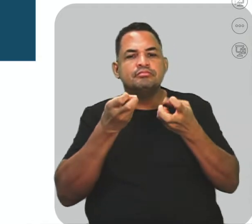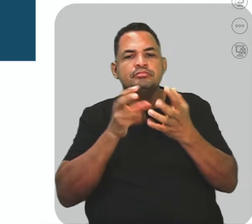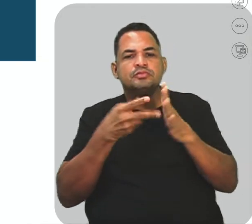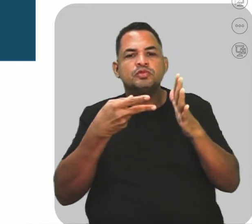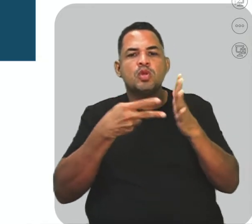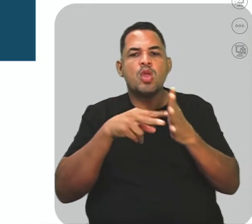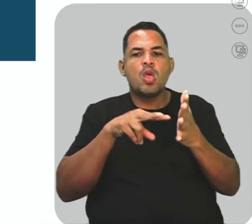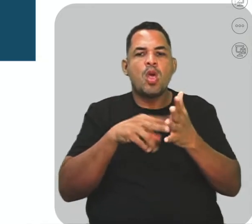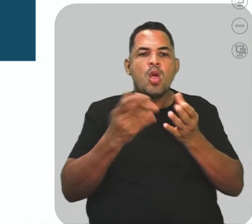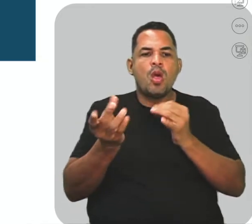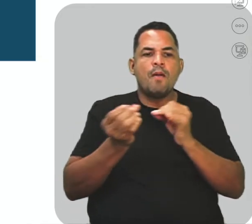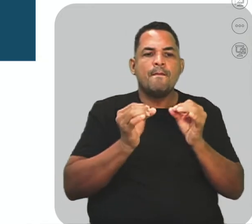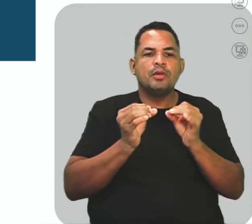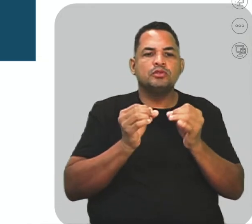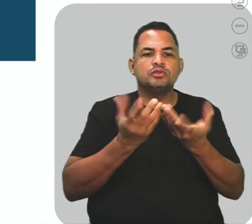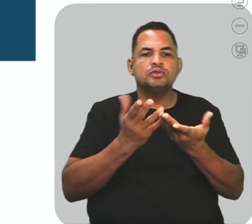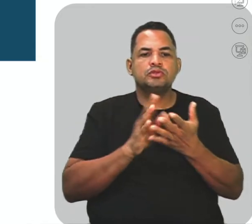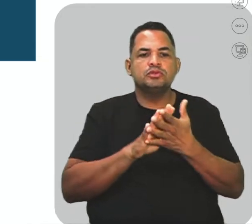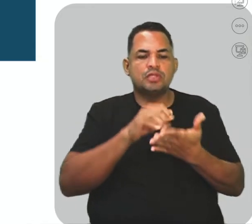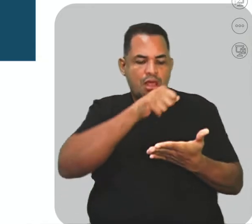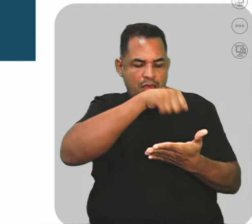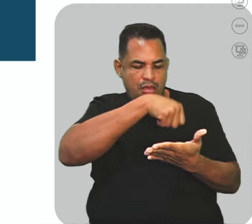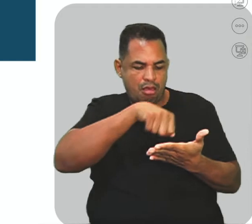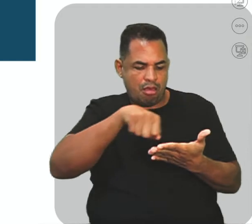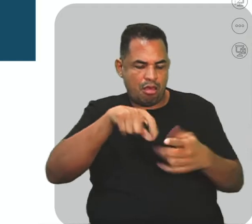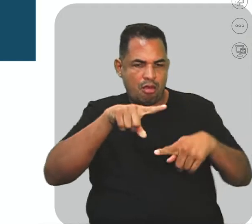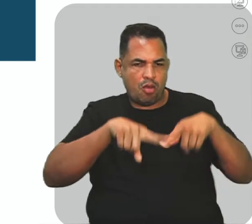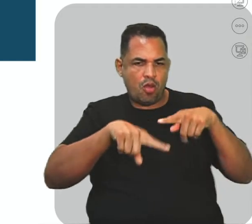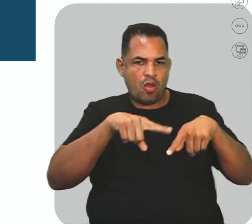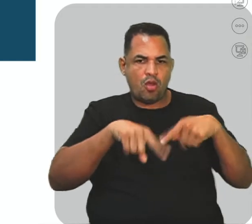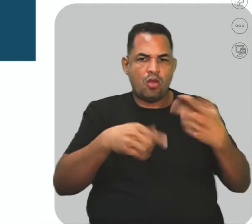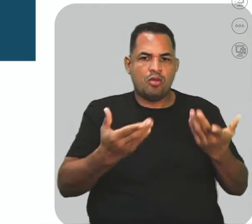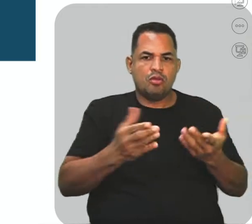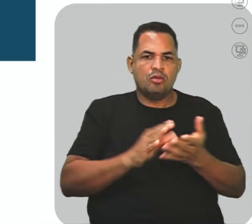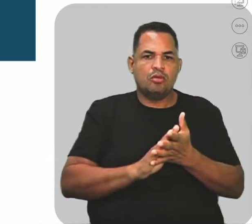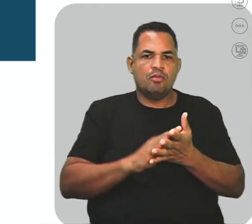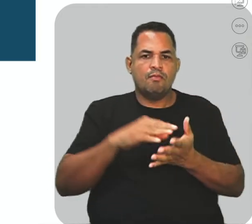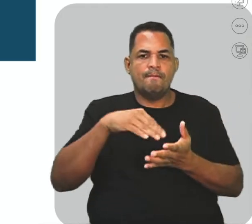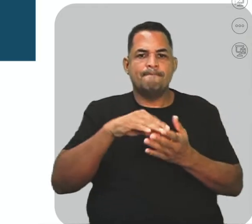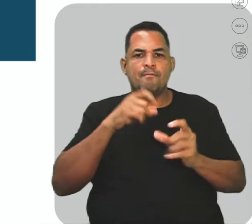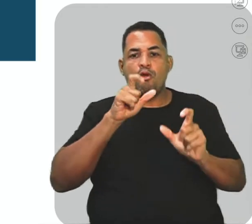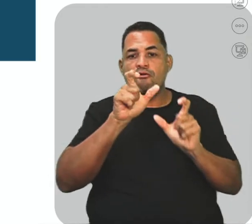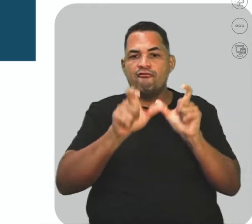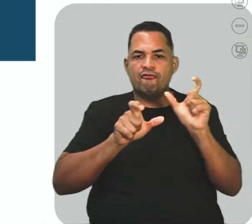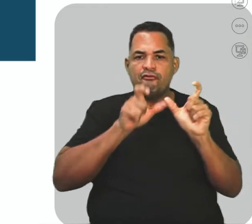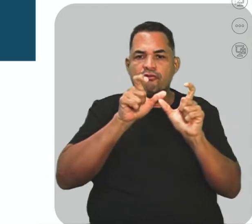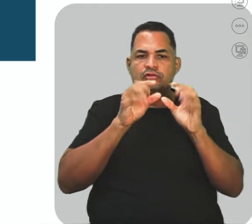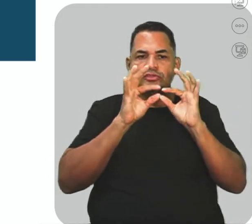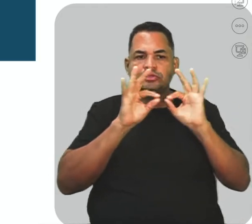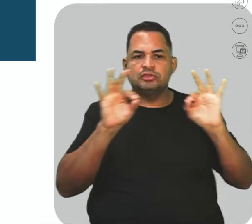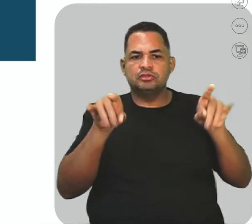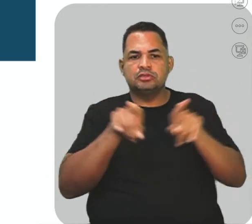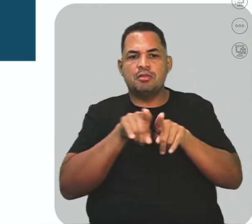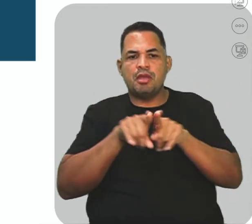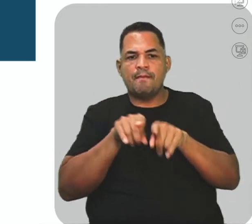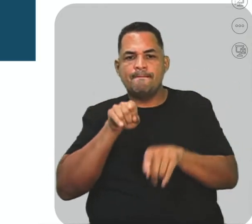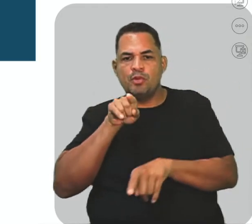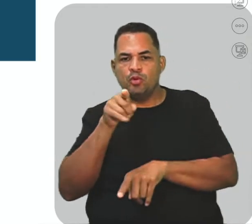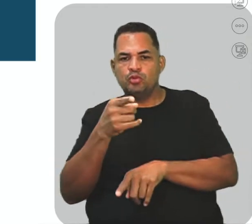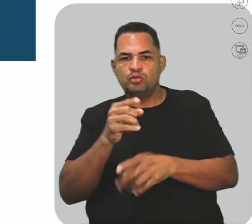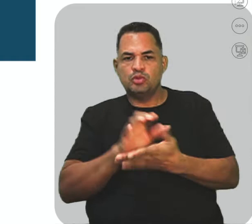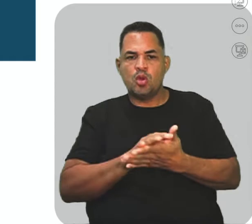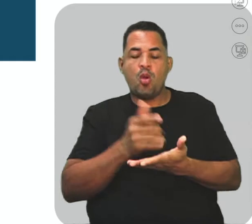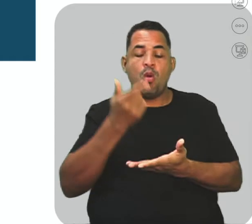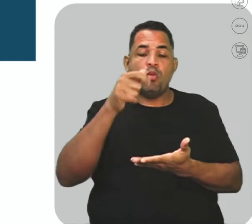os sentidos produzidos por meio de recursos ortográficos, morfossintáticos e de pontuação